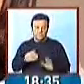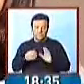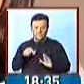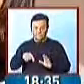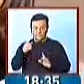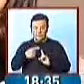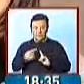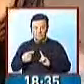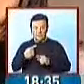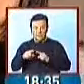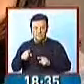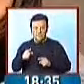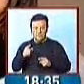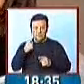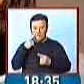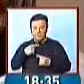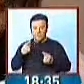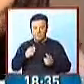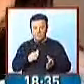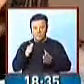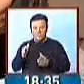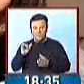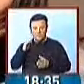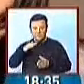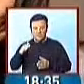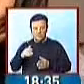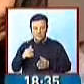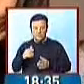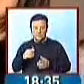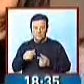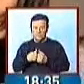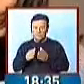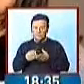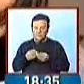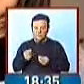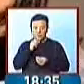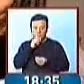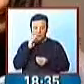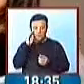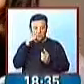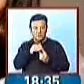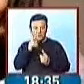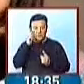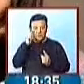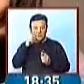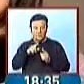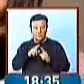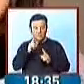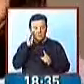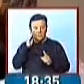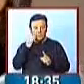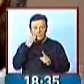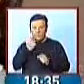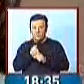é uma semana diferente em que se mostra o outro lado da ciência, os meios que se utilizam para chegar aos fins, digamos, aos resultados.